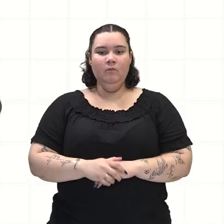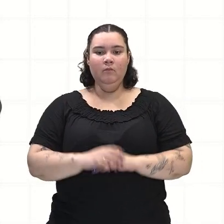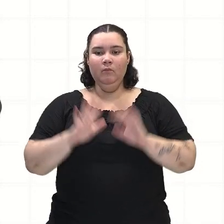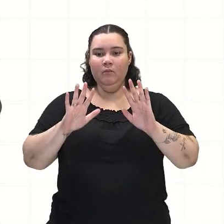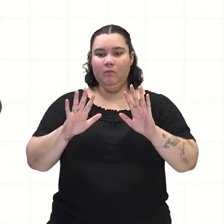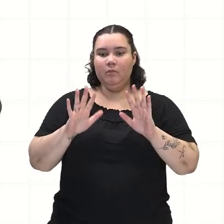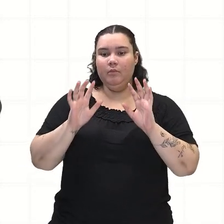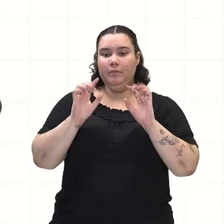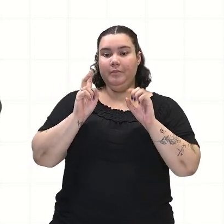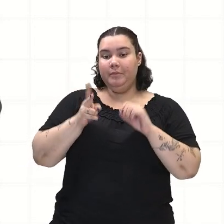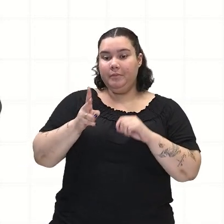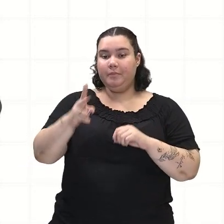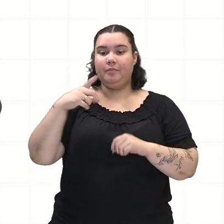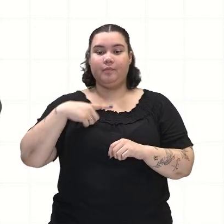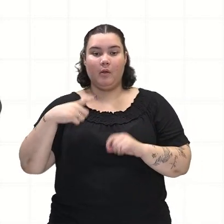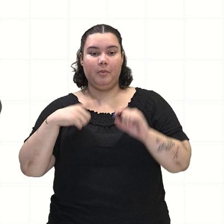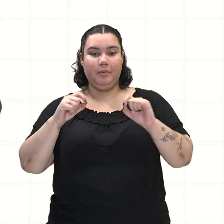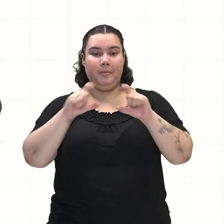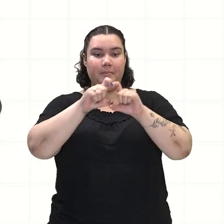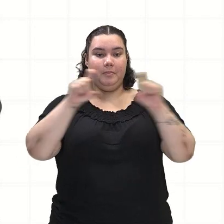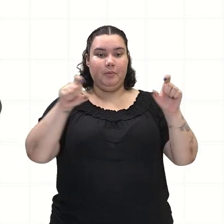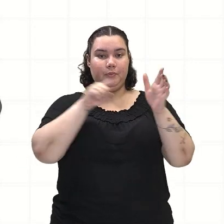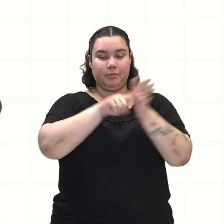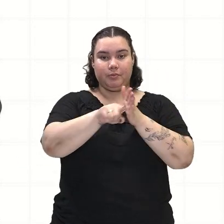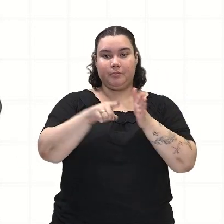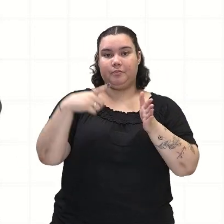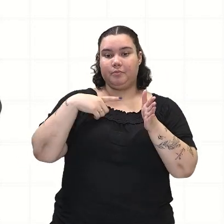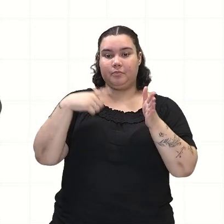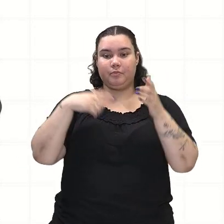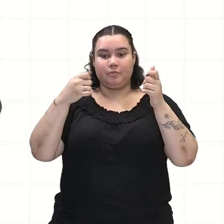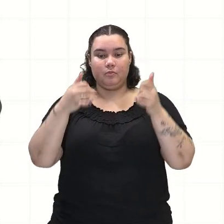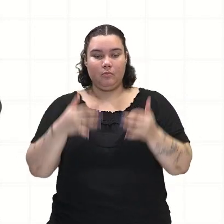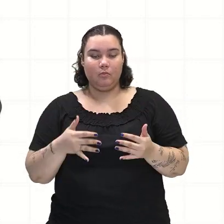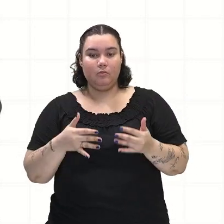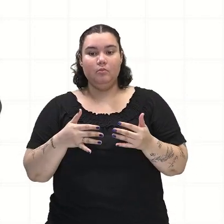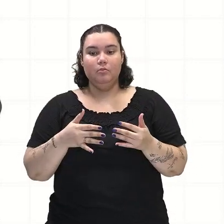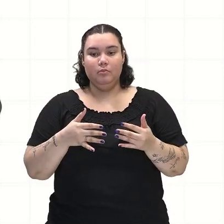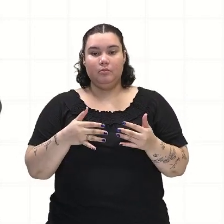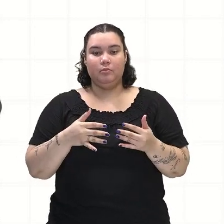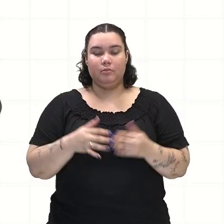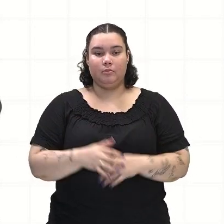vez que eu tenho uma questão que trabalha